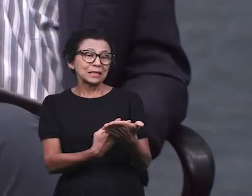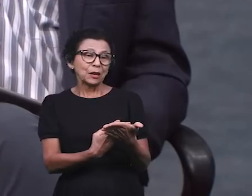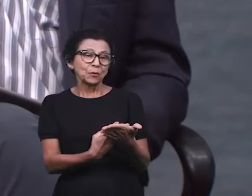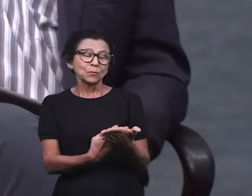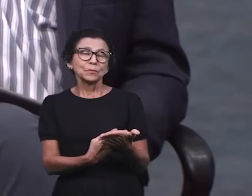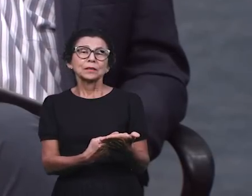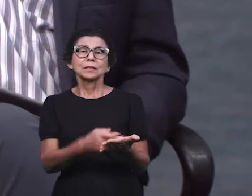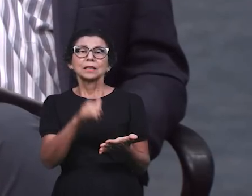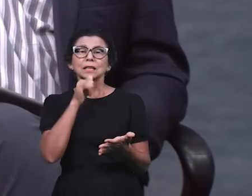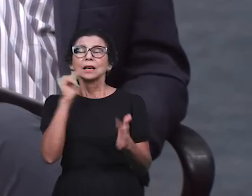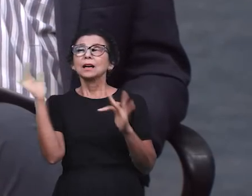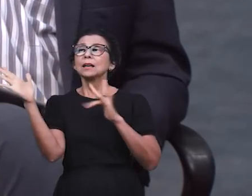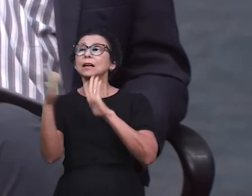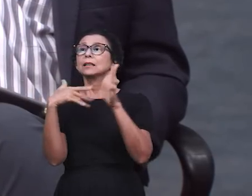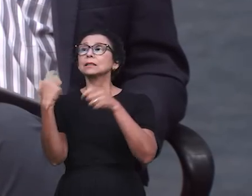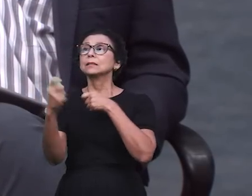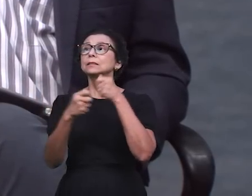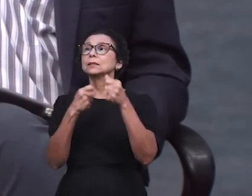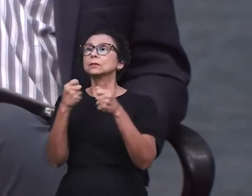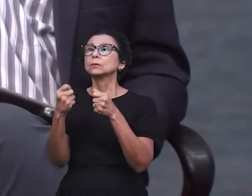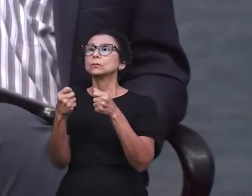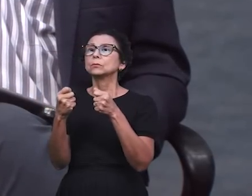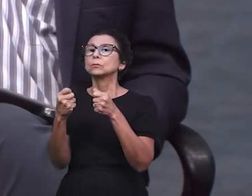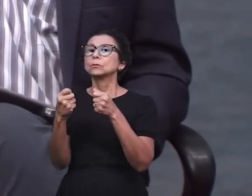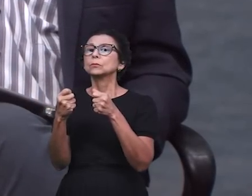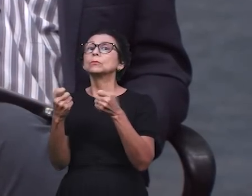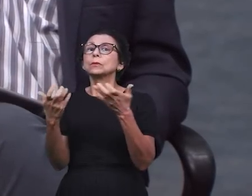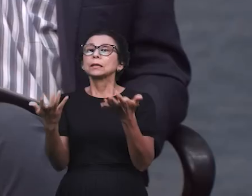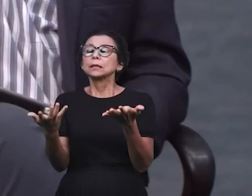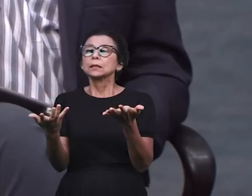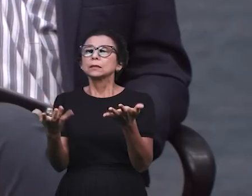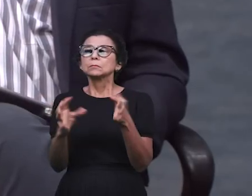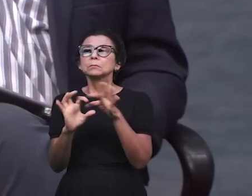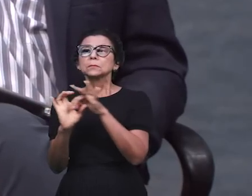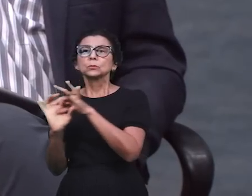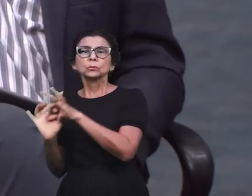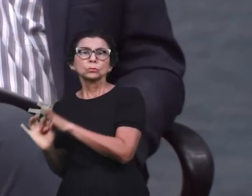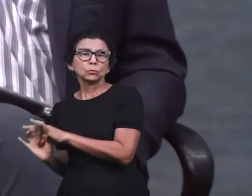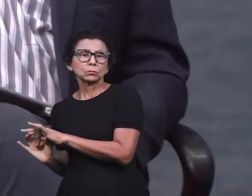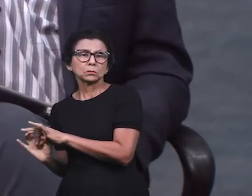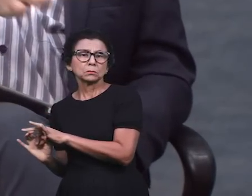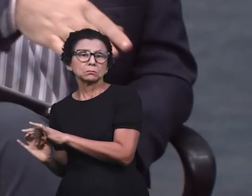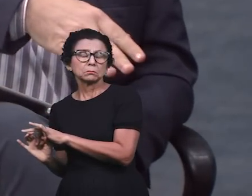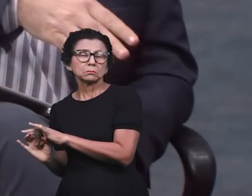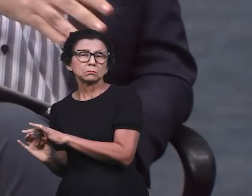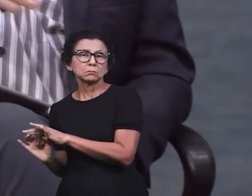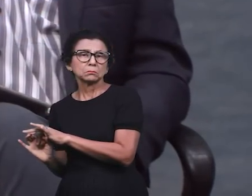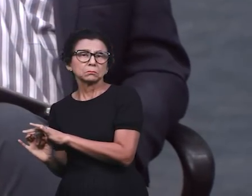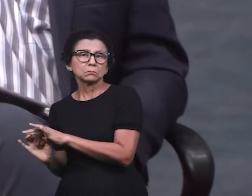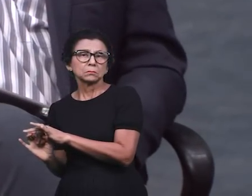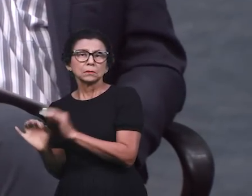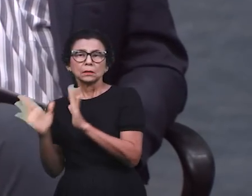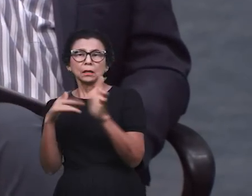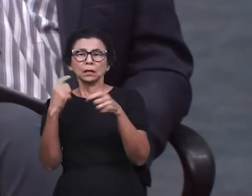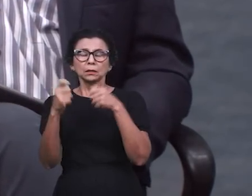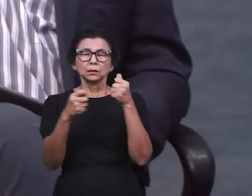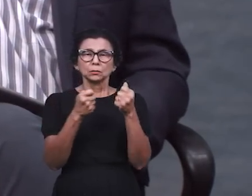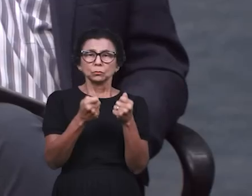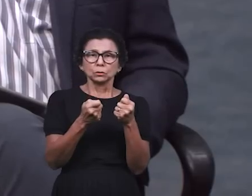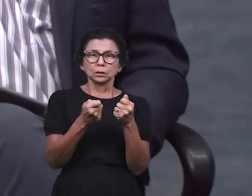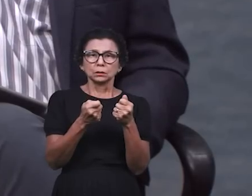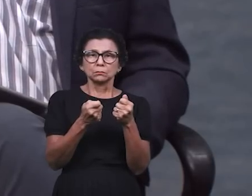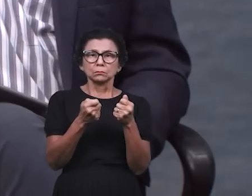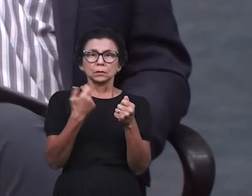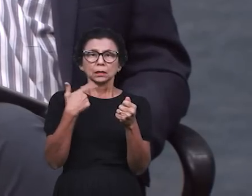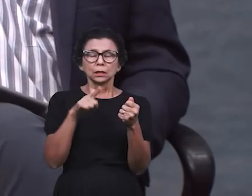Fala aleluia. Sim, fala aleluia, mas e qual o outro contexto? Aleluia em inglês é quase a mesma coisa de aleluia em português. Você ouve e